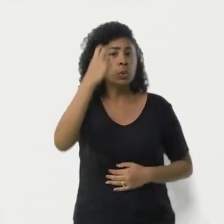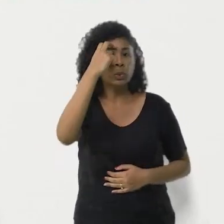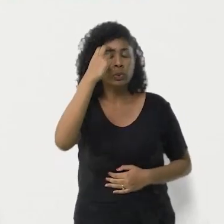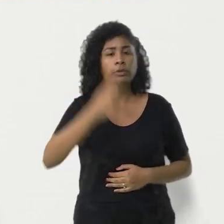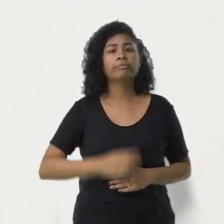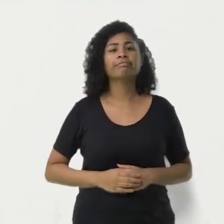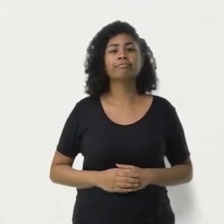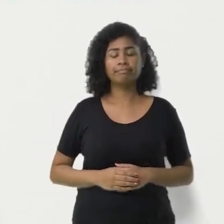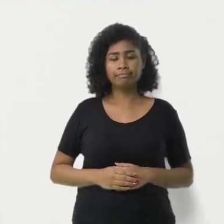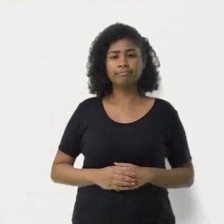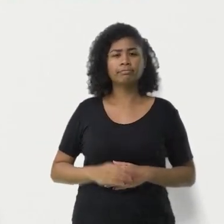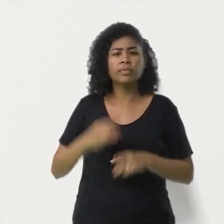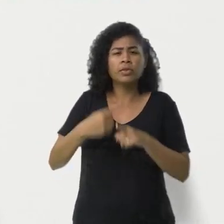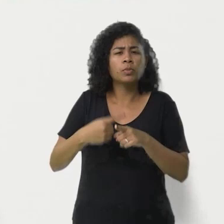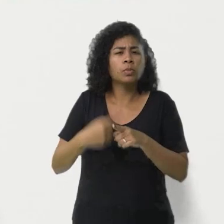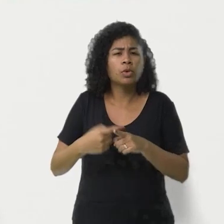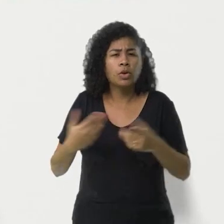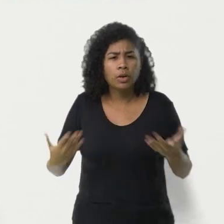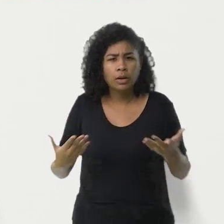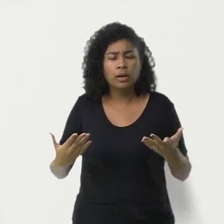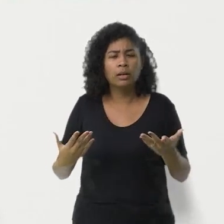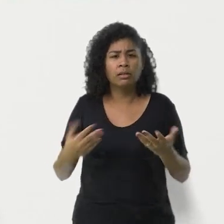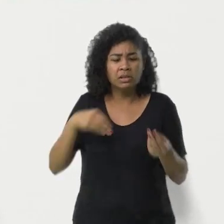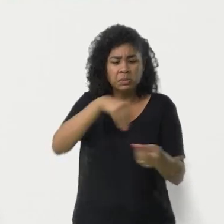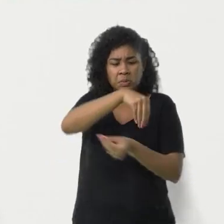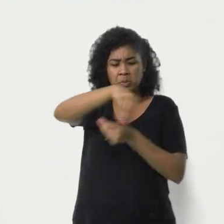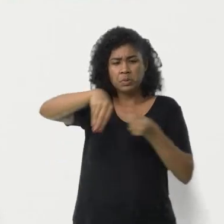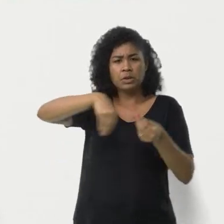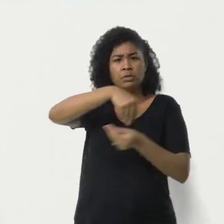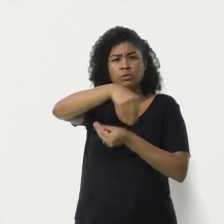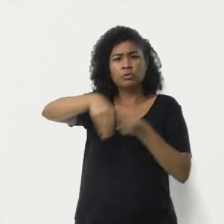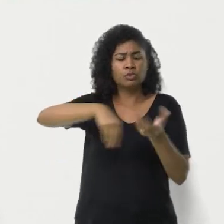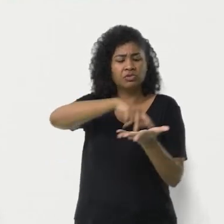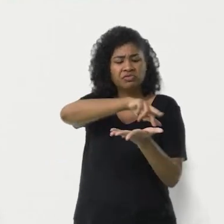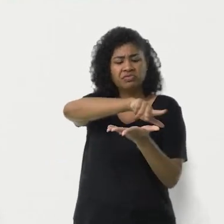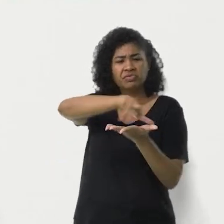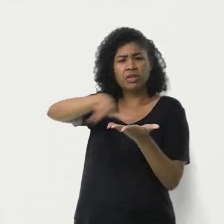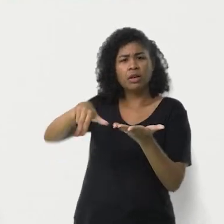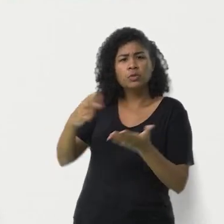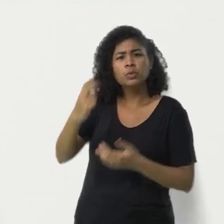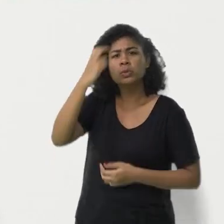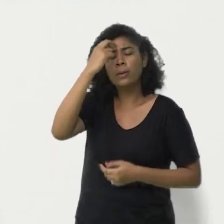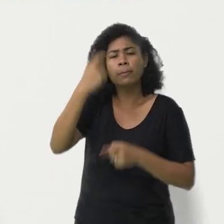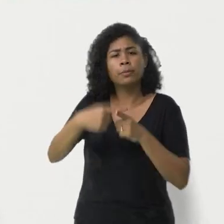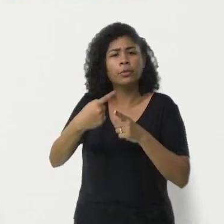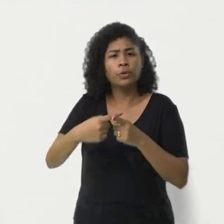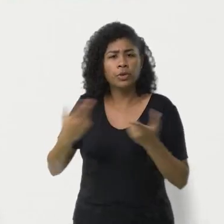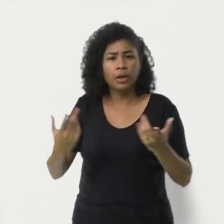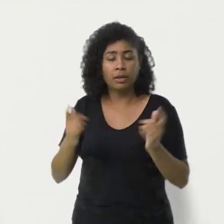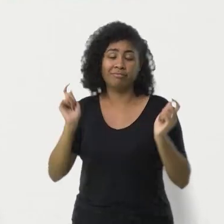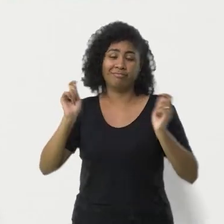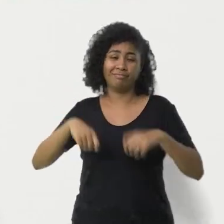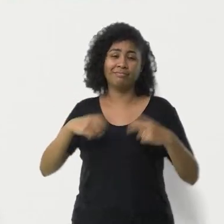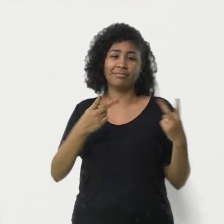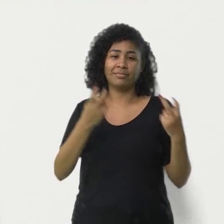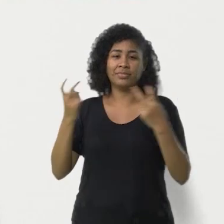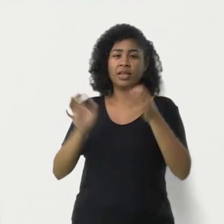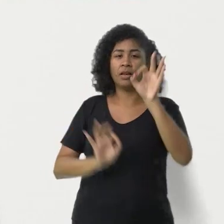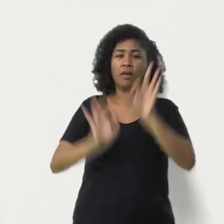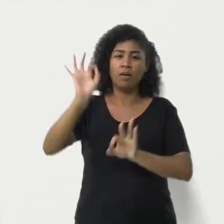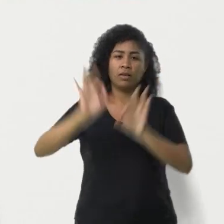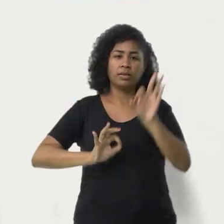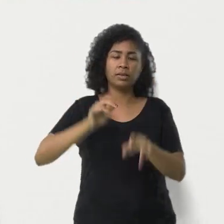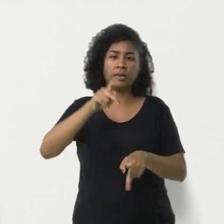né? Por que vai ocorrer essa diversidade de aspectos culturais? Porque a gente verifica essa formação